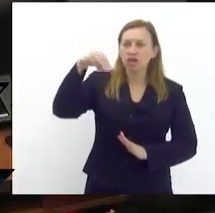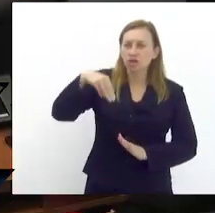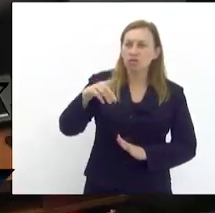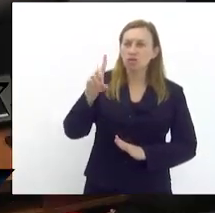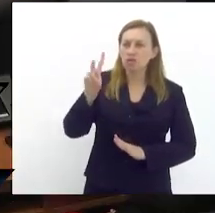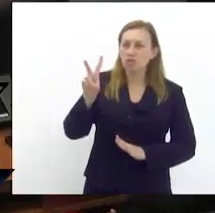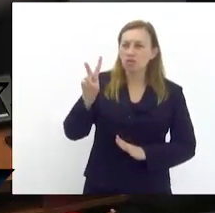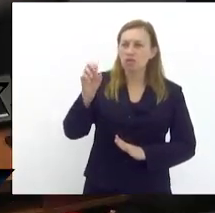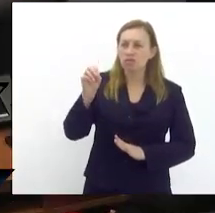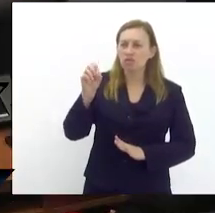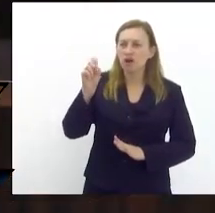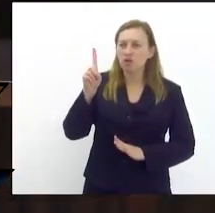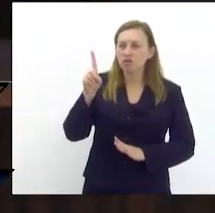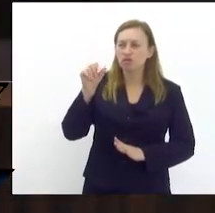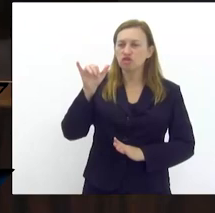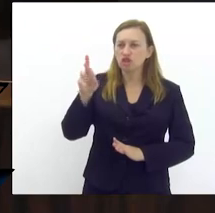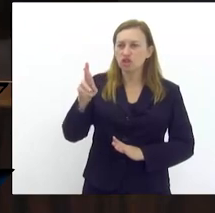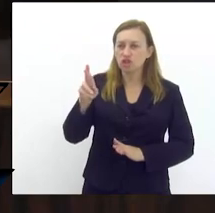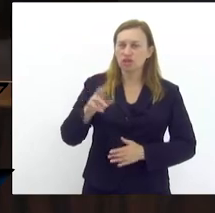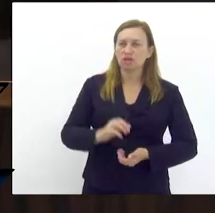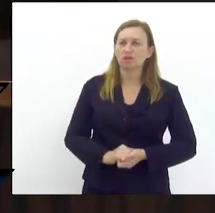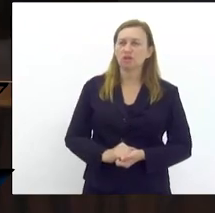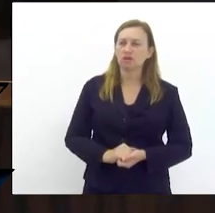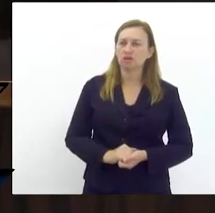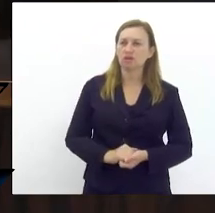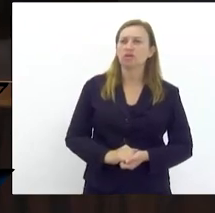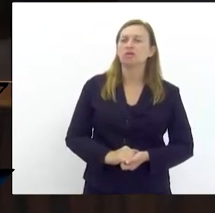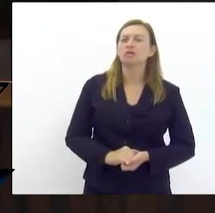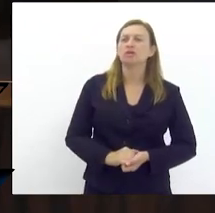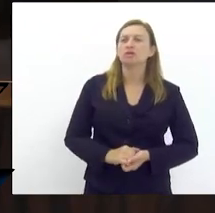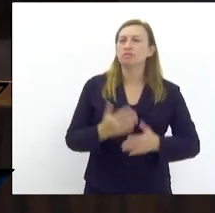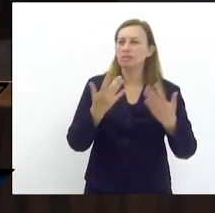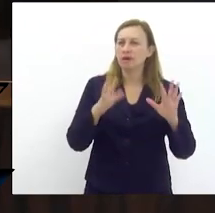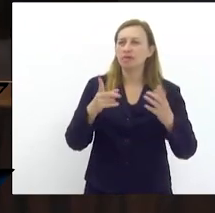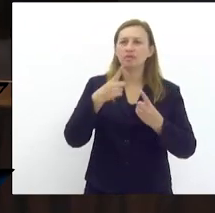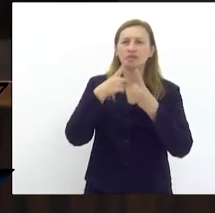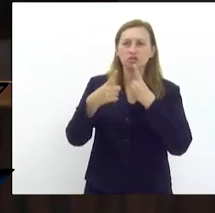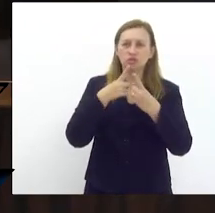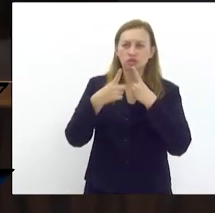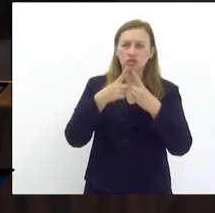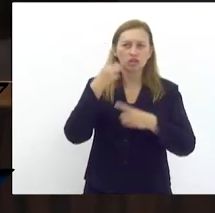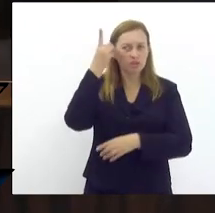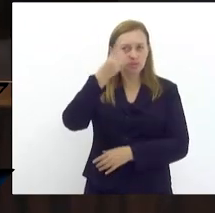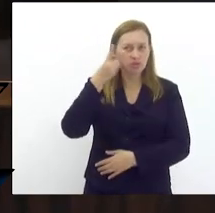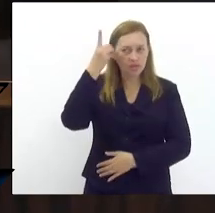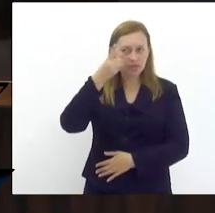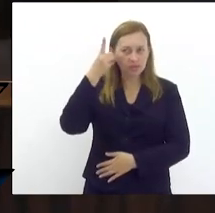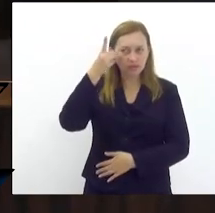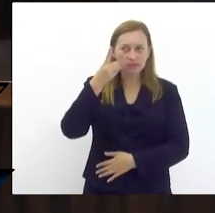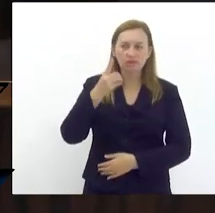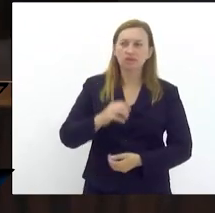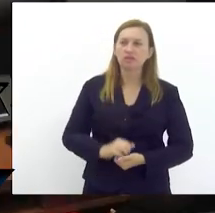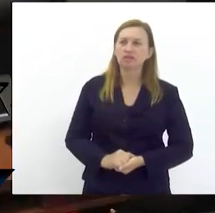aí Deputado Jari autor para discutir Nossa Nobre deputado